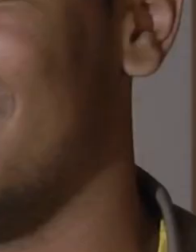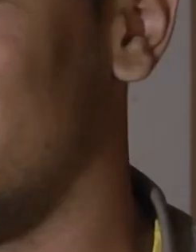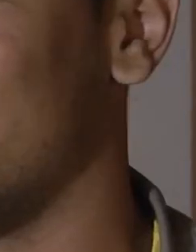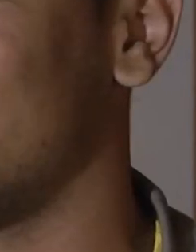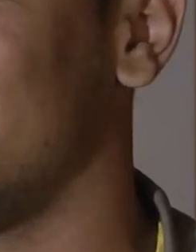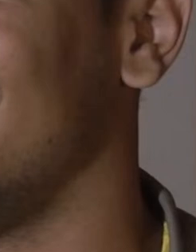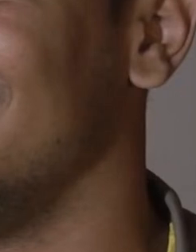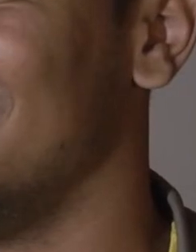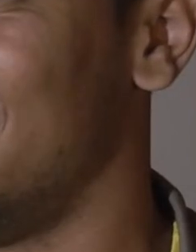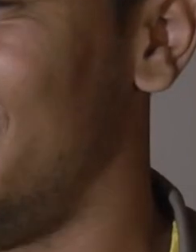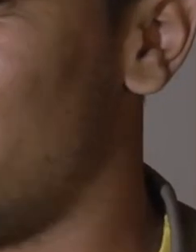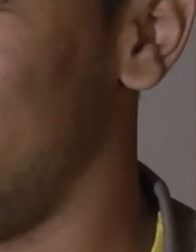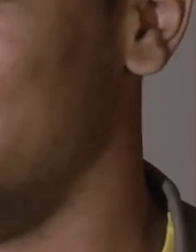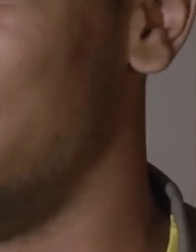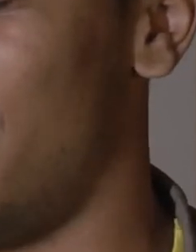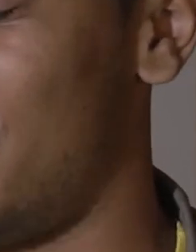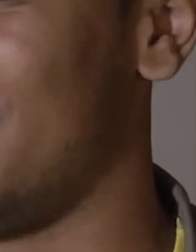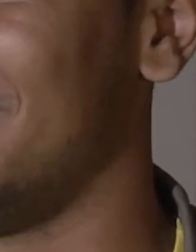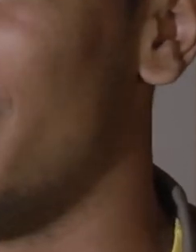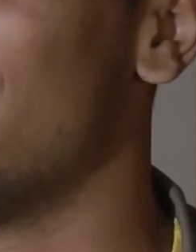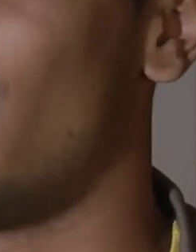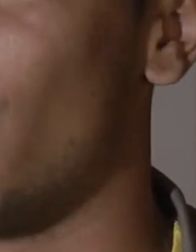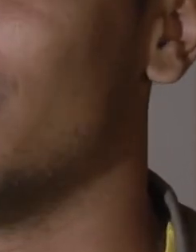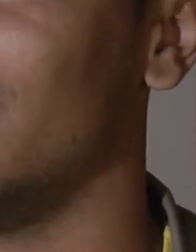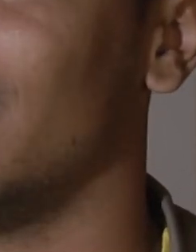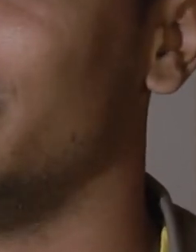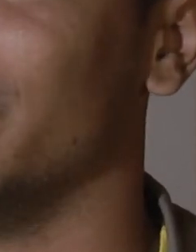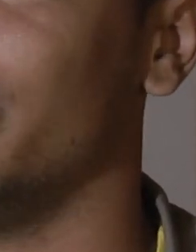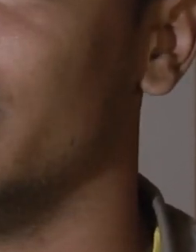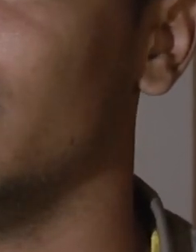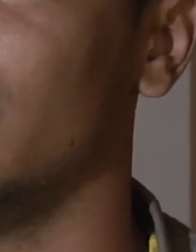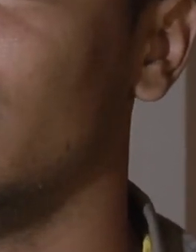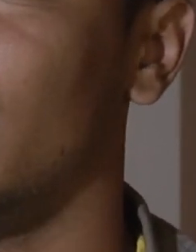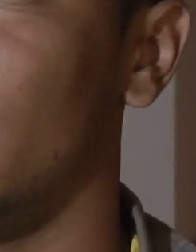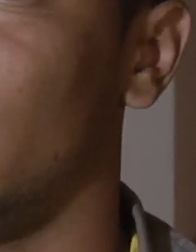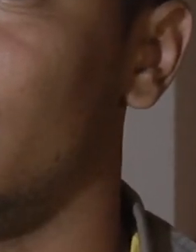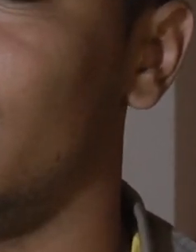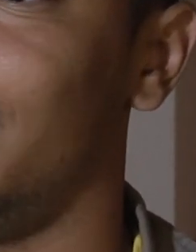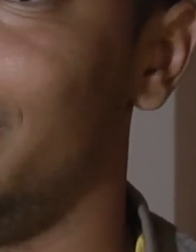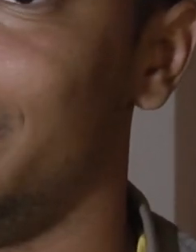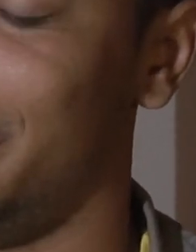que a fresca te dá um foco na pintura,